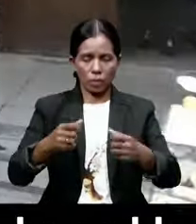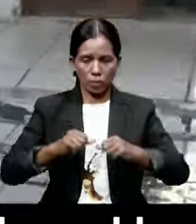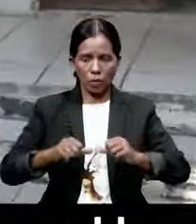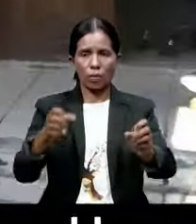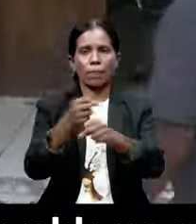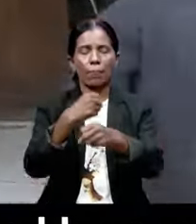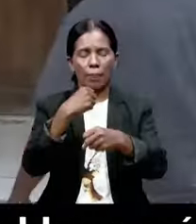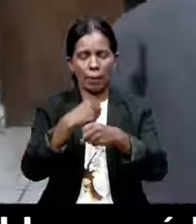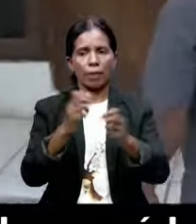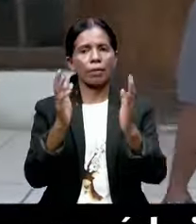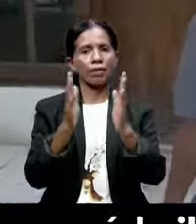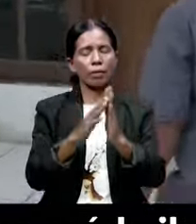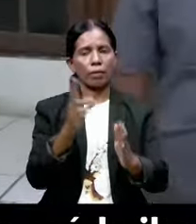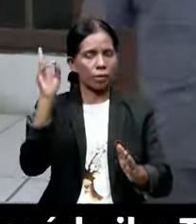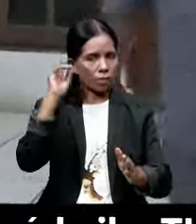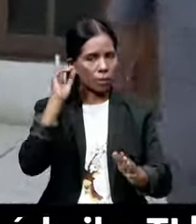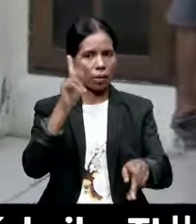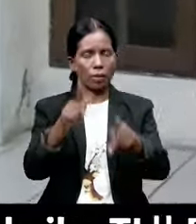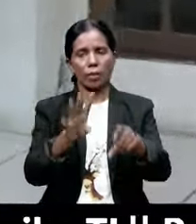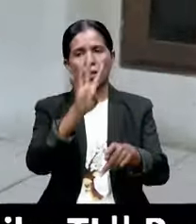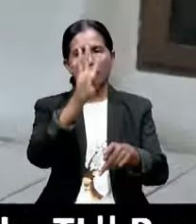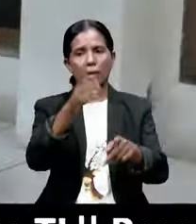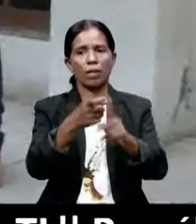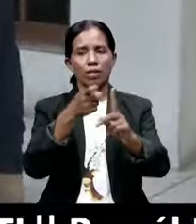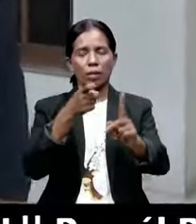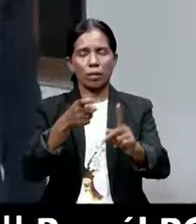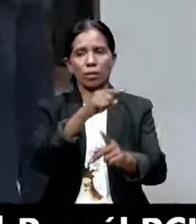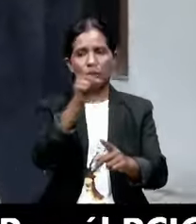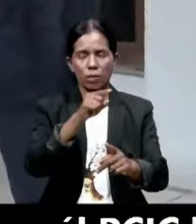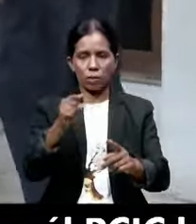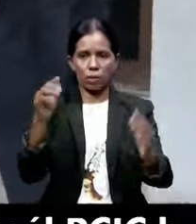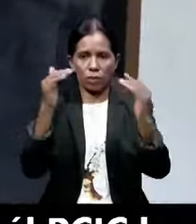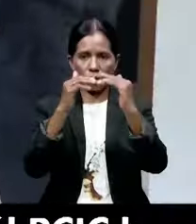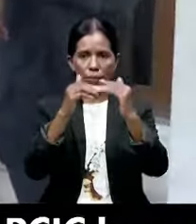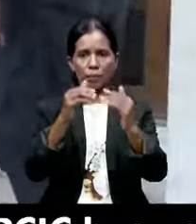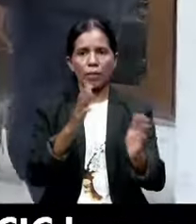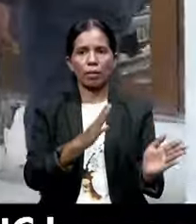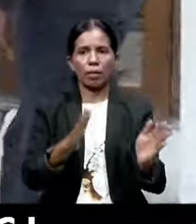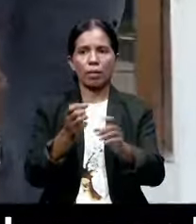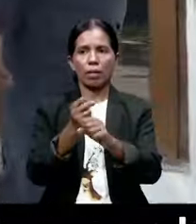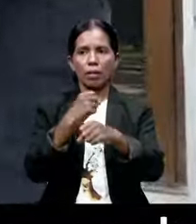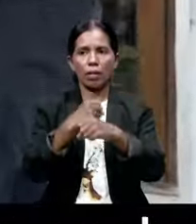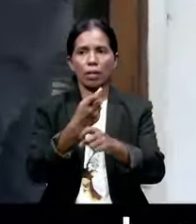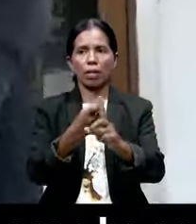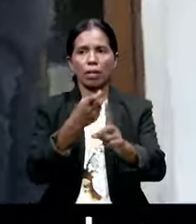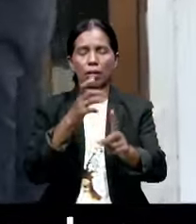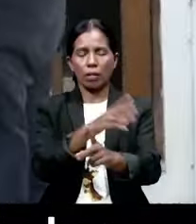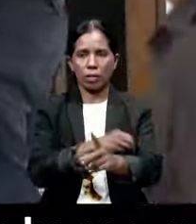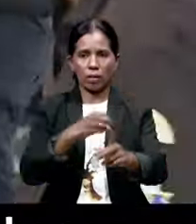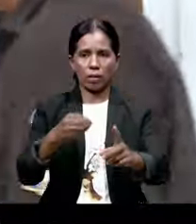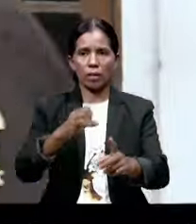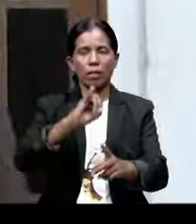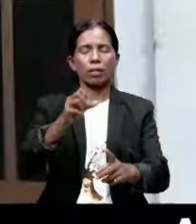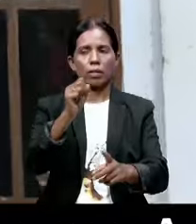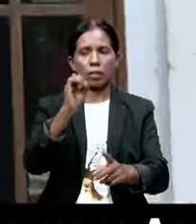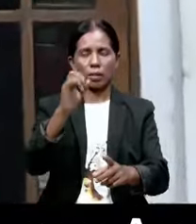rela audição o de Rona tansasti nenhat li russi jumitin. Processo audição ne preside russi juíza conselheira Jacinta